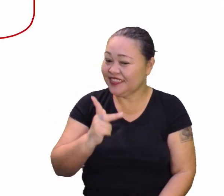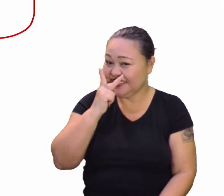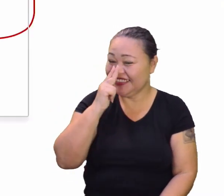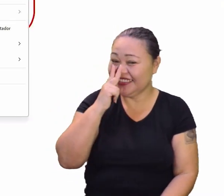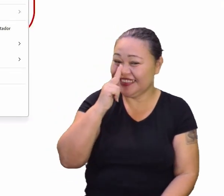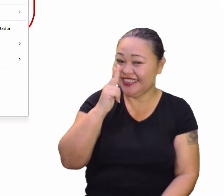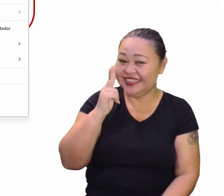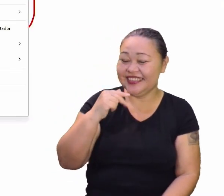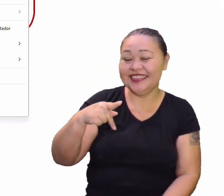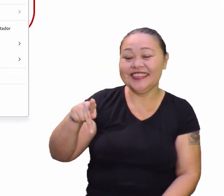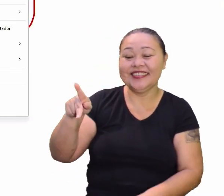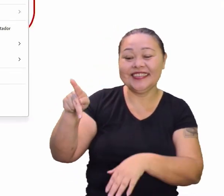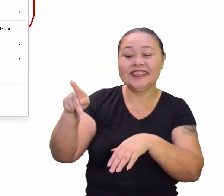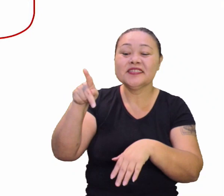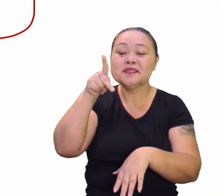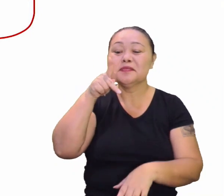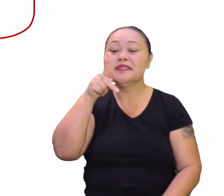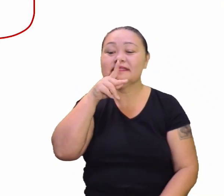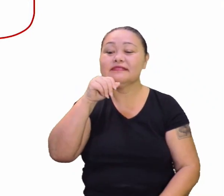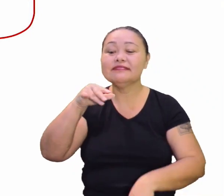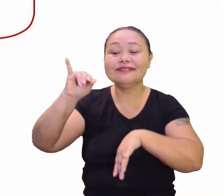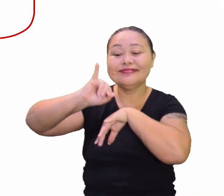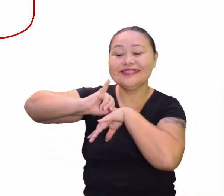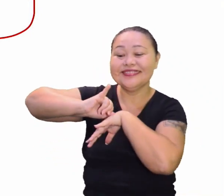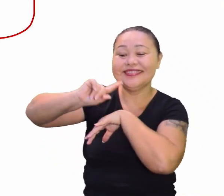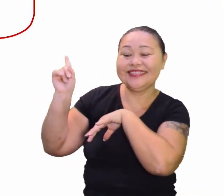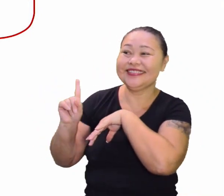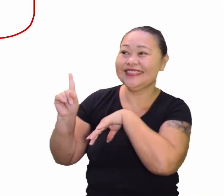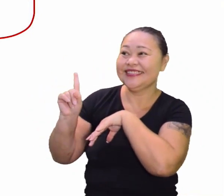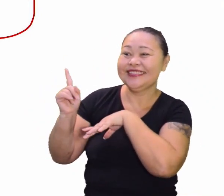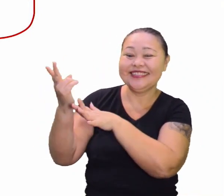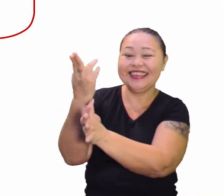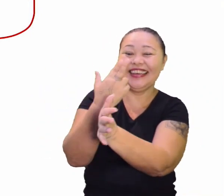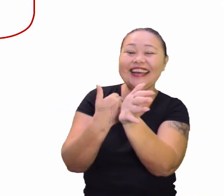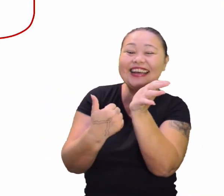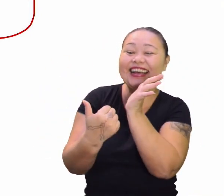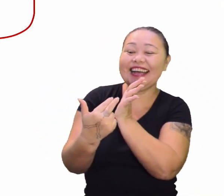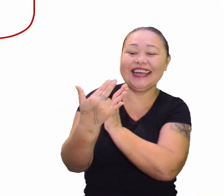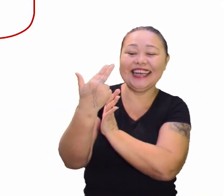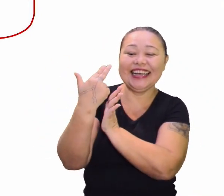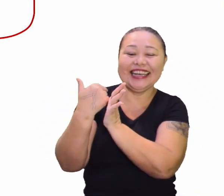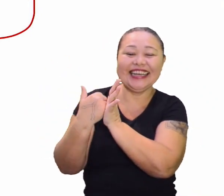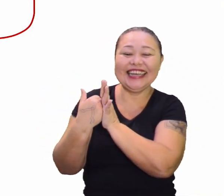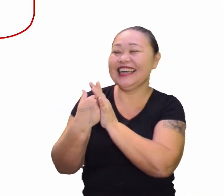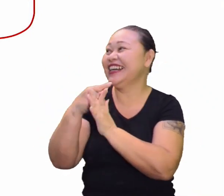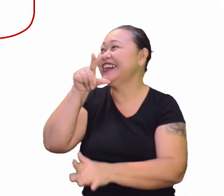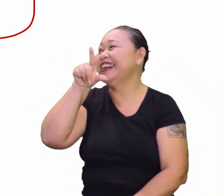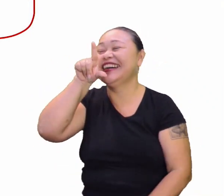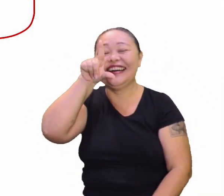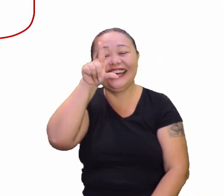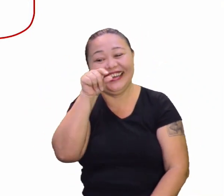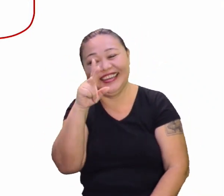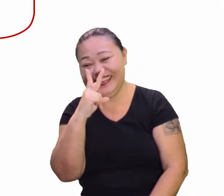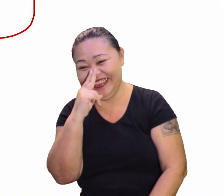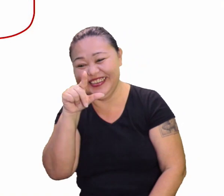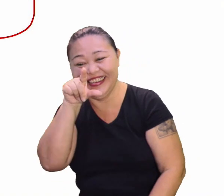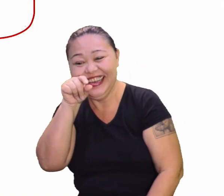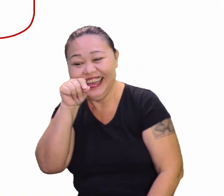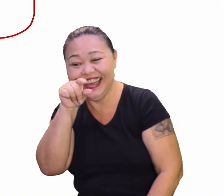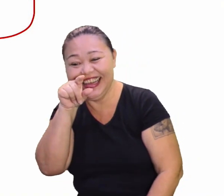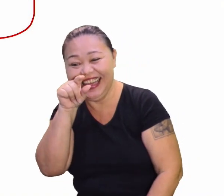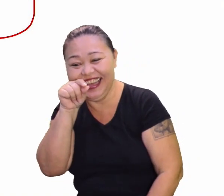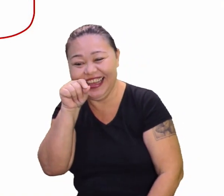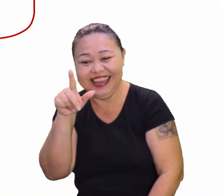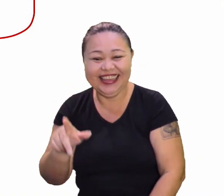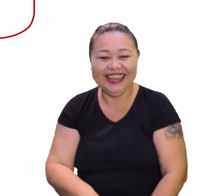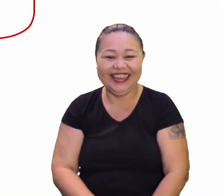a capital, pronto. Está pronto o pinto Tá parecendo... com o bico. É, o pinto